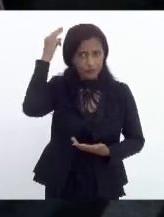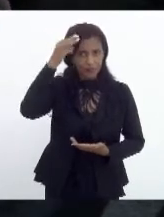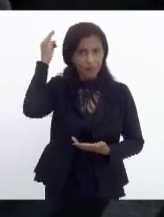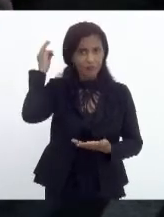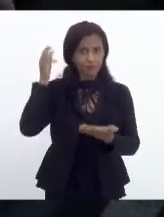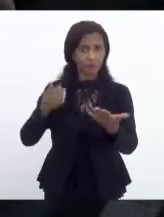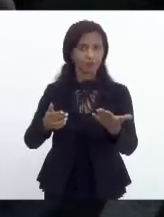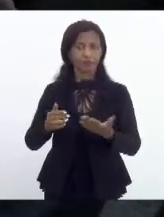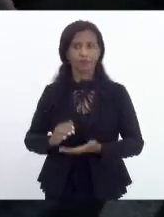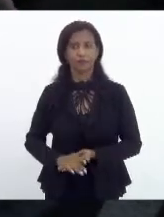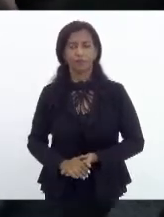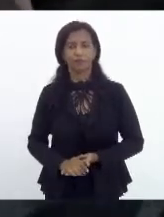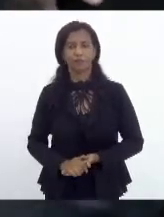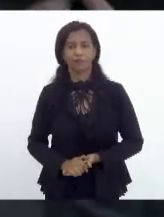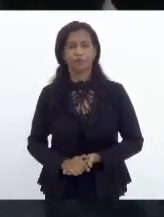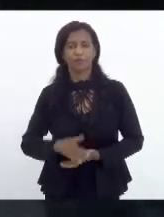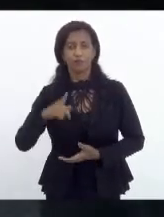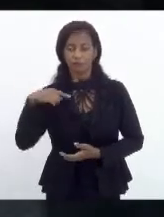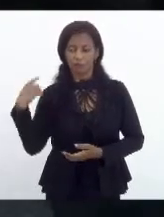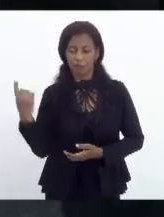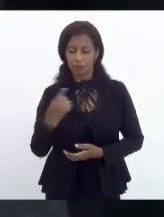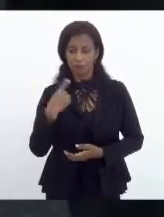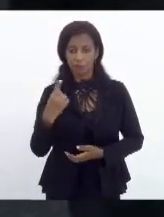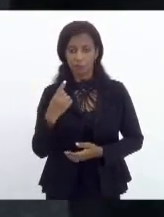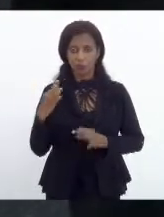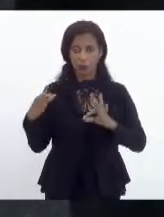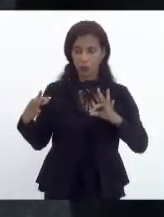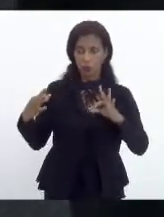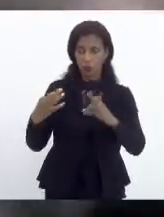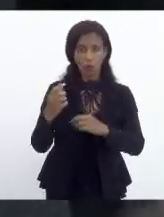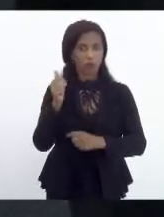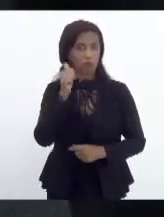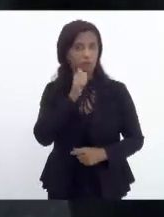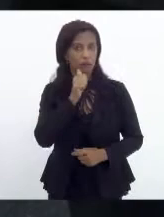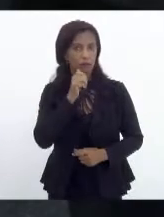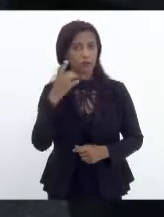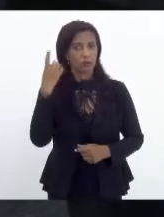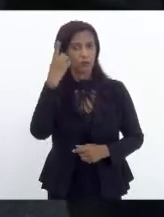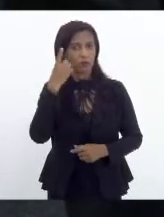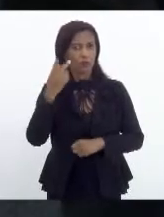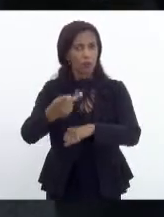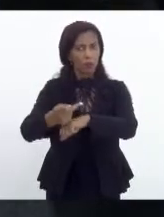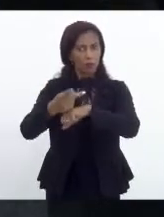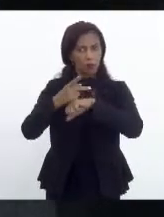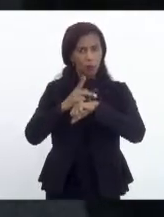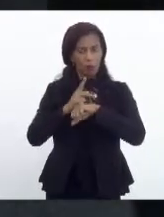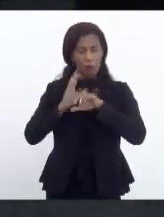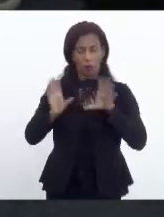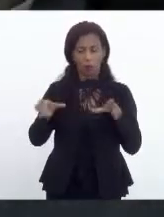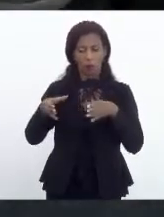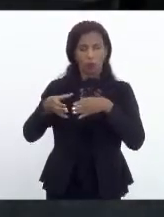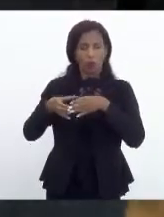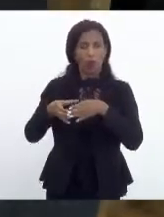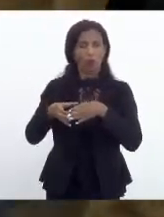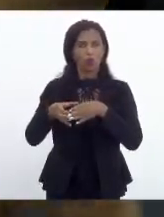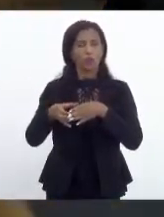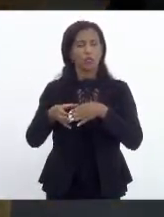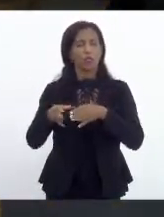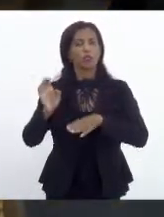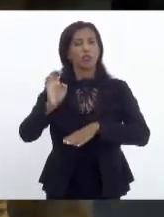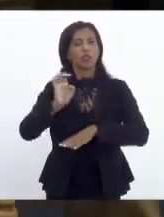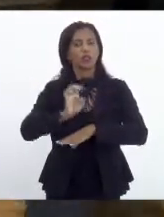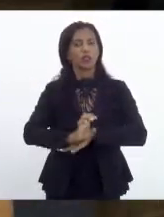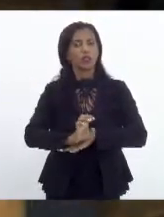Pacheco para dizer o seguinte: nós fomos, todas as deputadas, procuradas pelo Conselho Estadual dos Direitos da